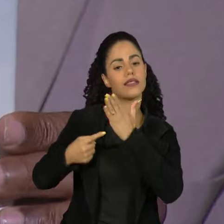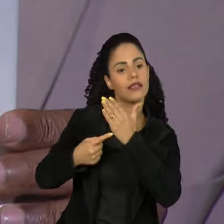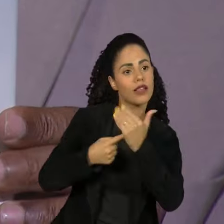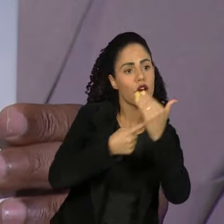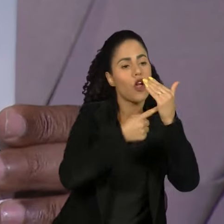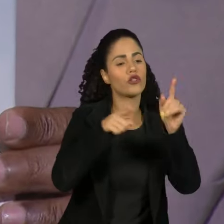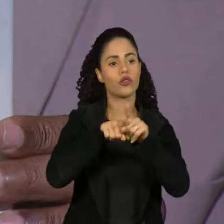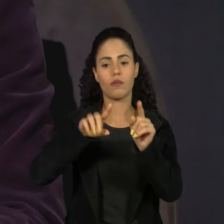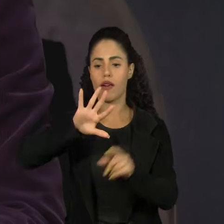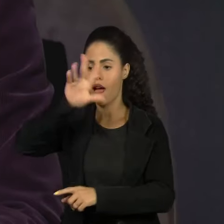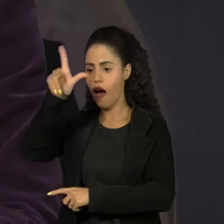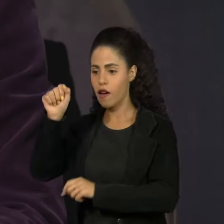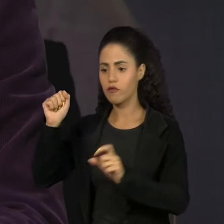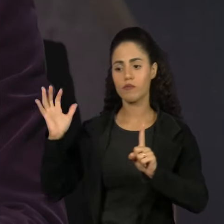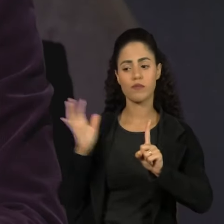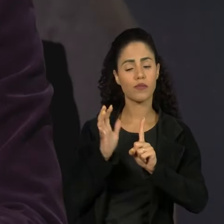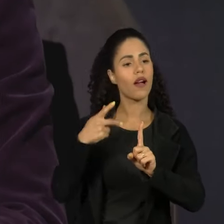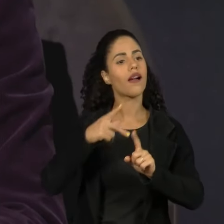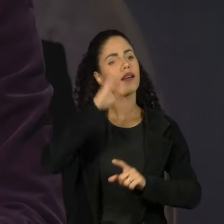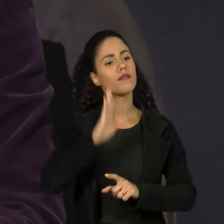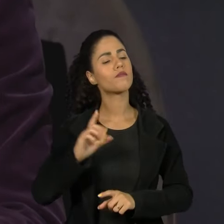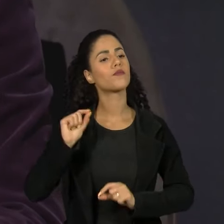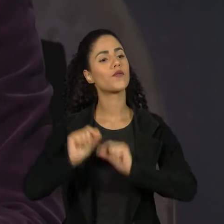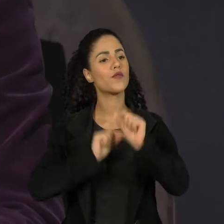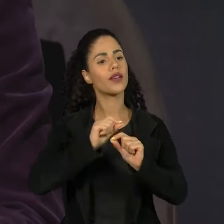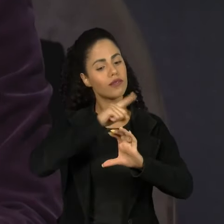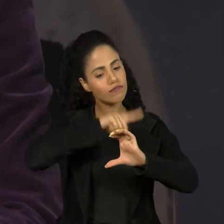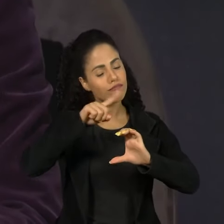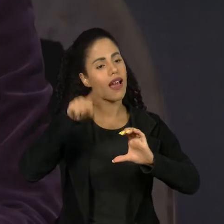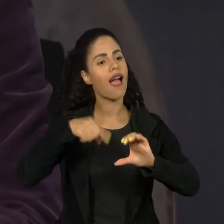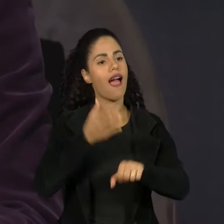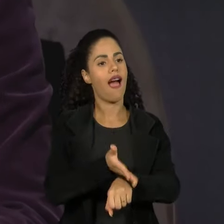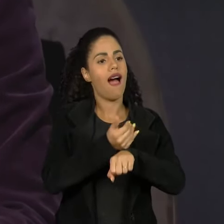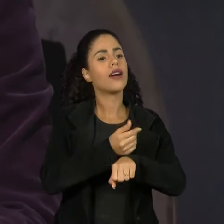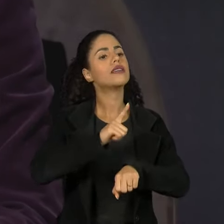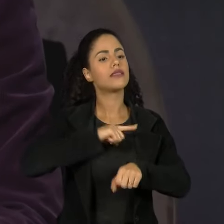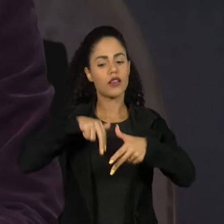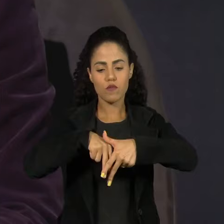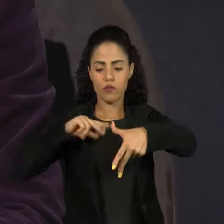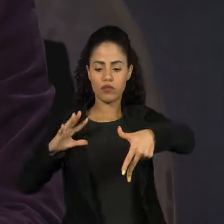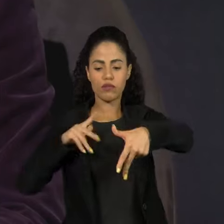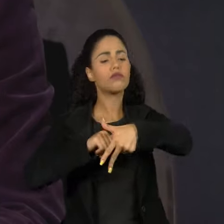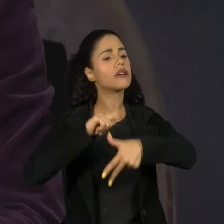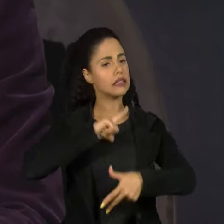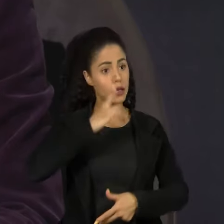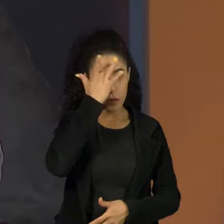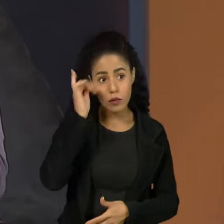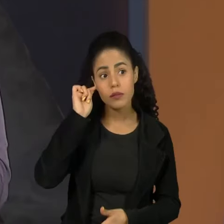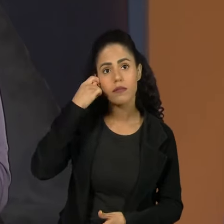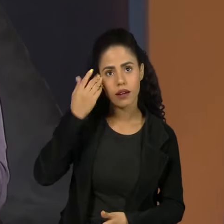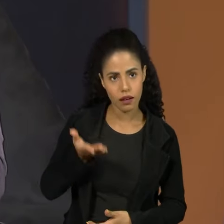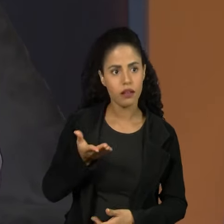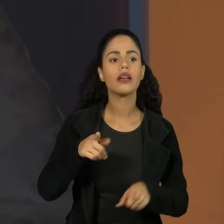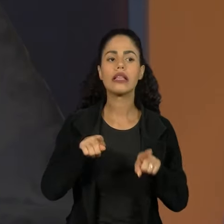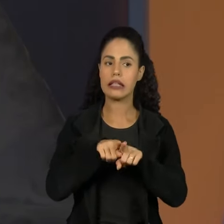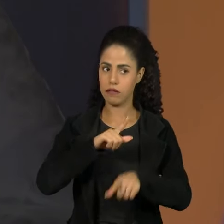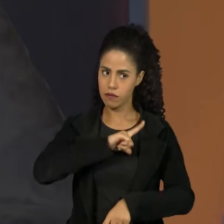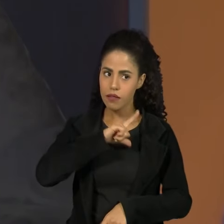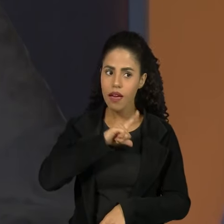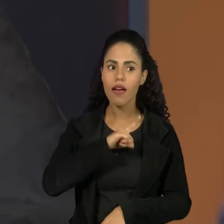e Afrodescendente. É um retrato de que a nossa ciência é, antes de tudo, ancestral, não é? E tem origem, que